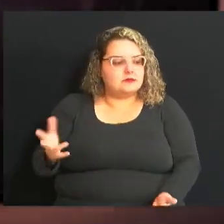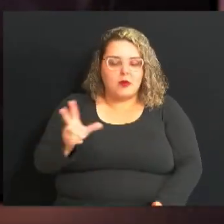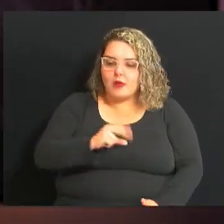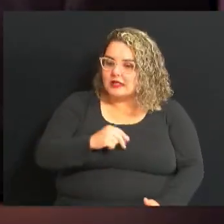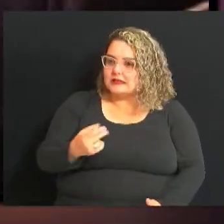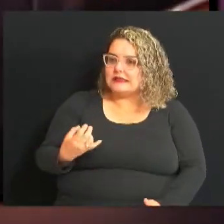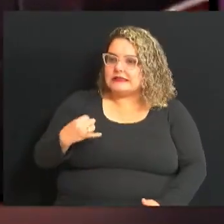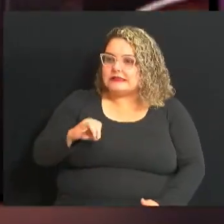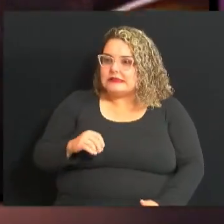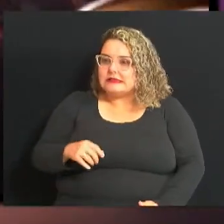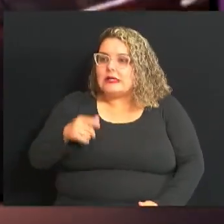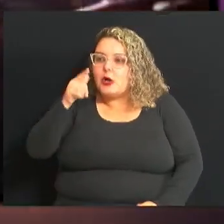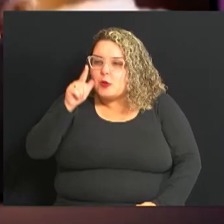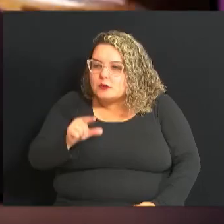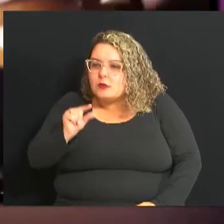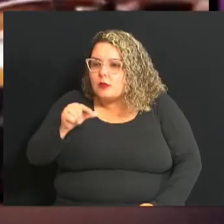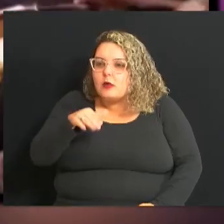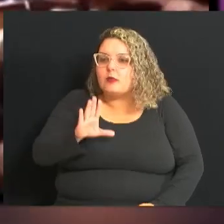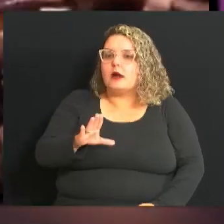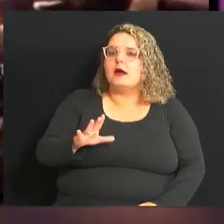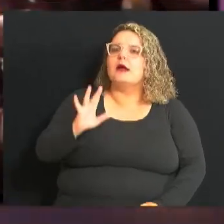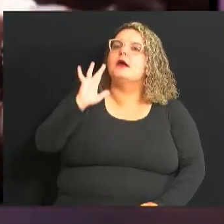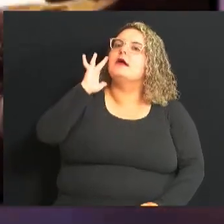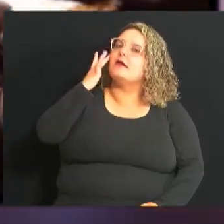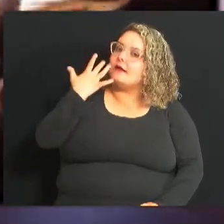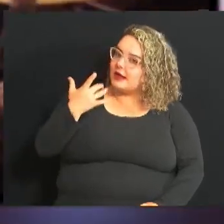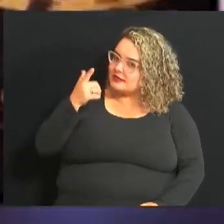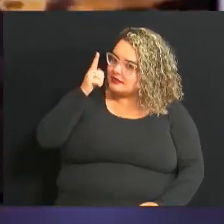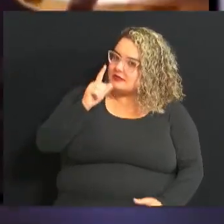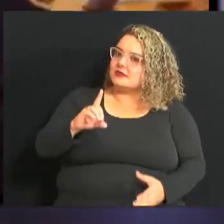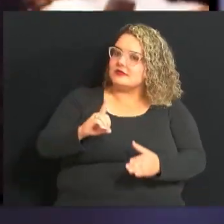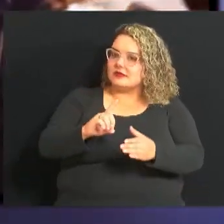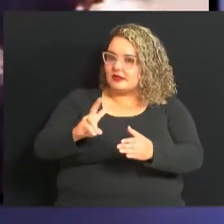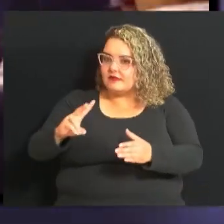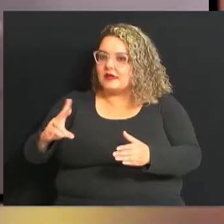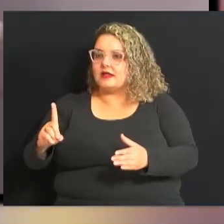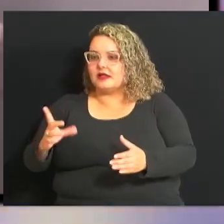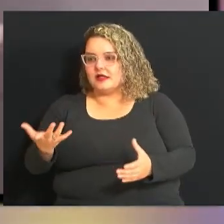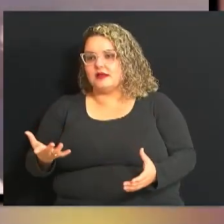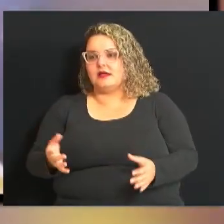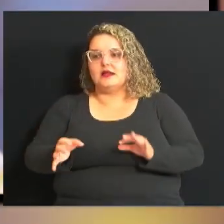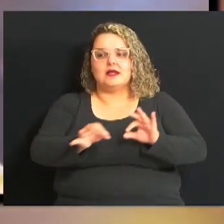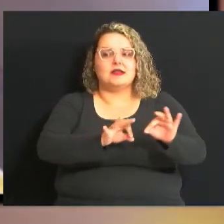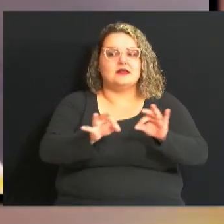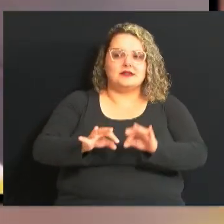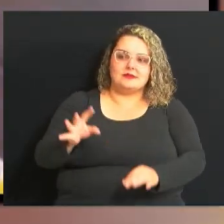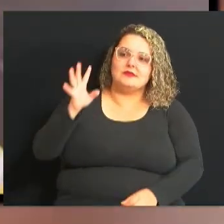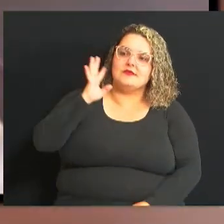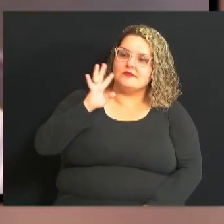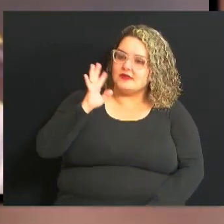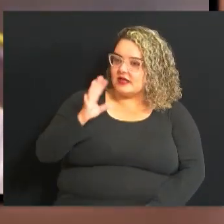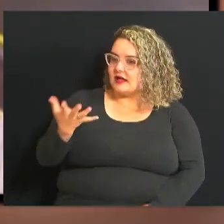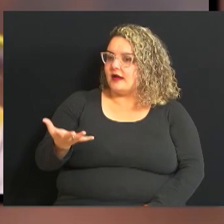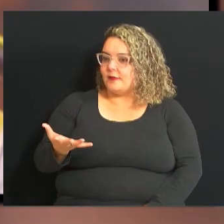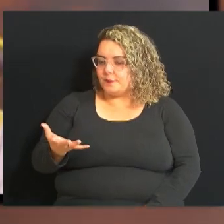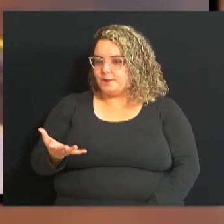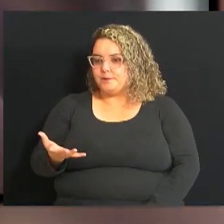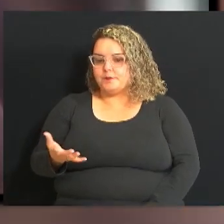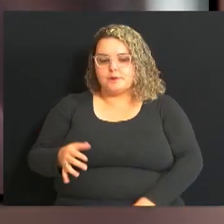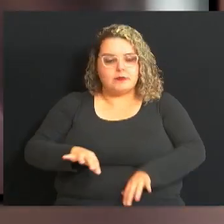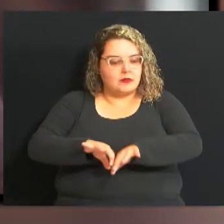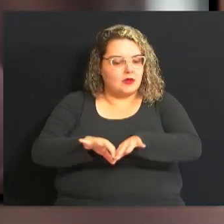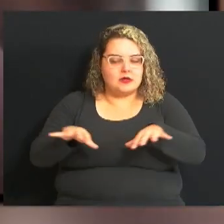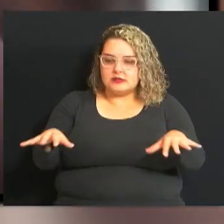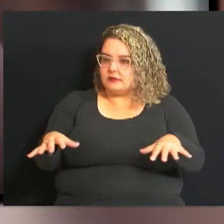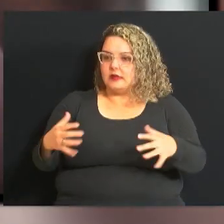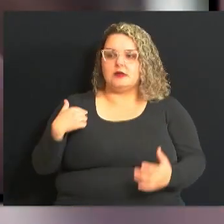mais um pouquinho, eu acho que sai esse DVD. E aí esse projeto foi muito bacana, foi o divisor de água da nossa carreira.